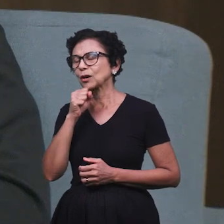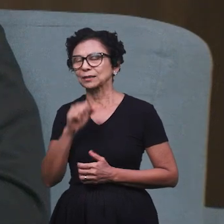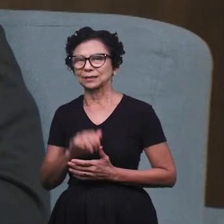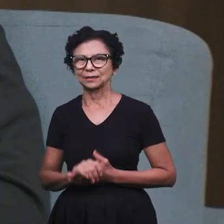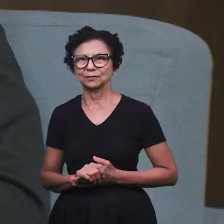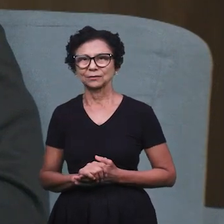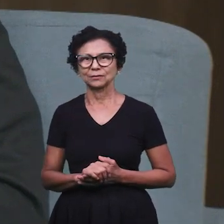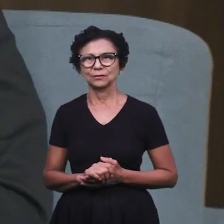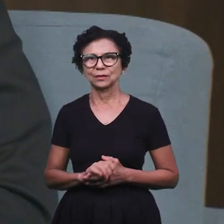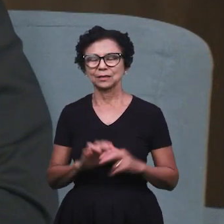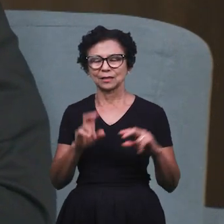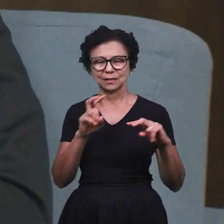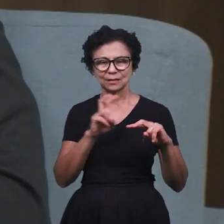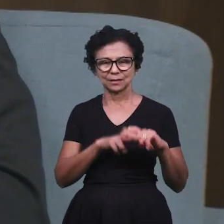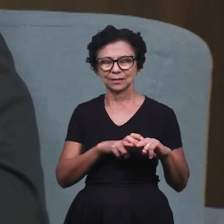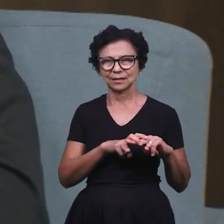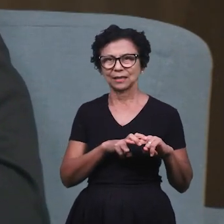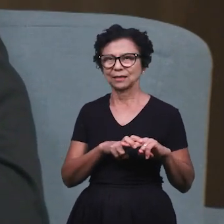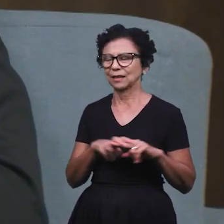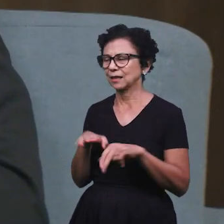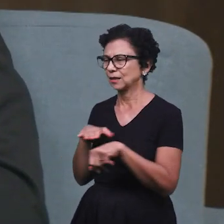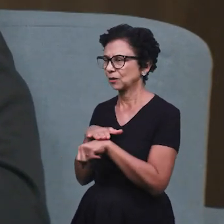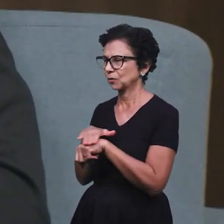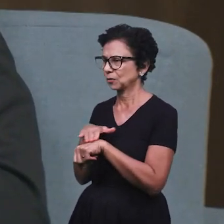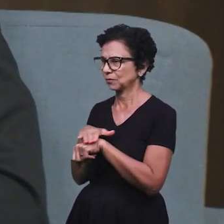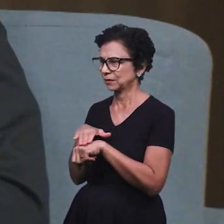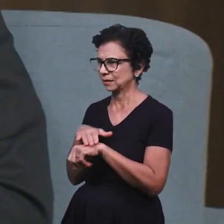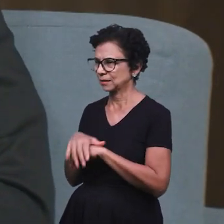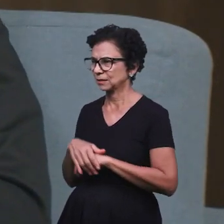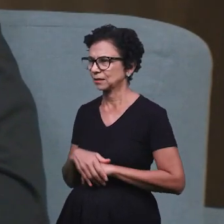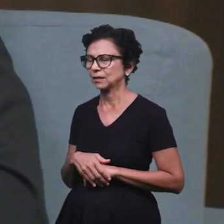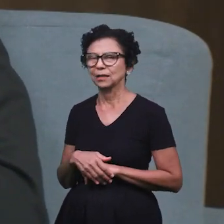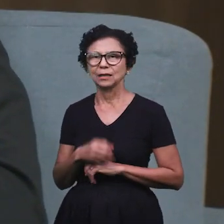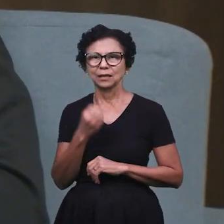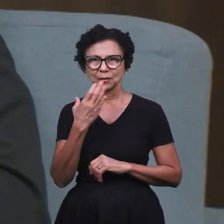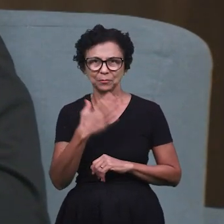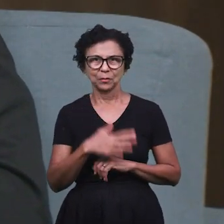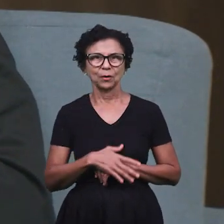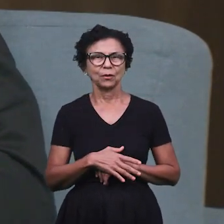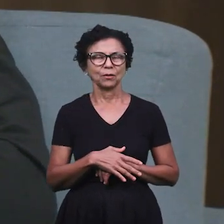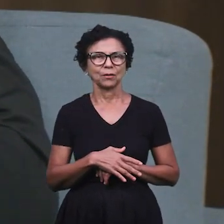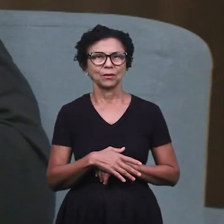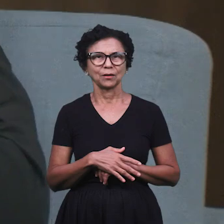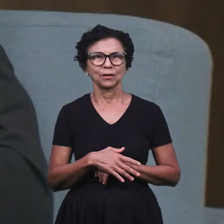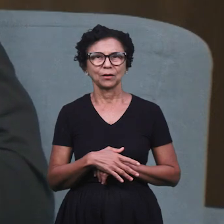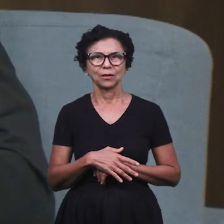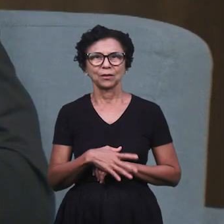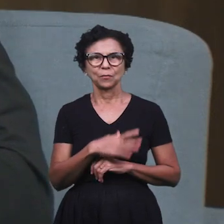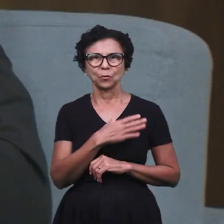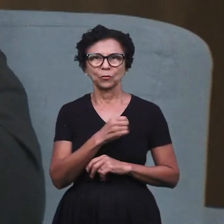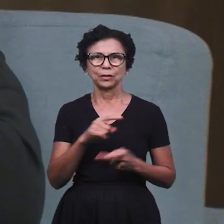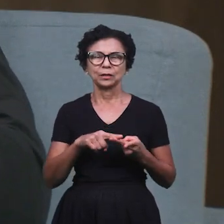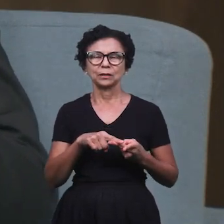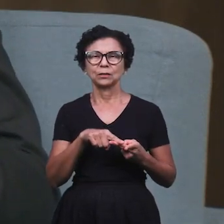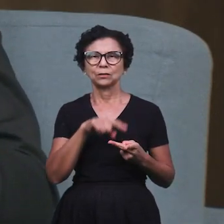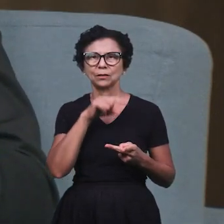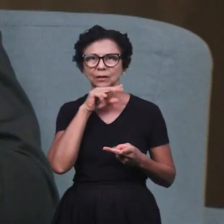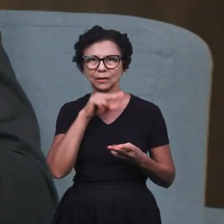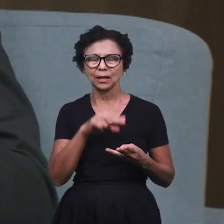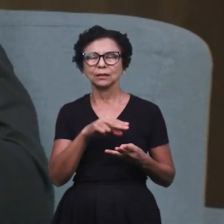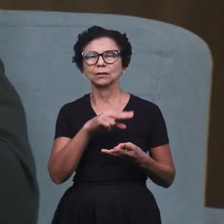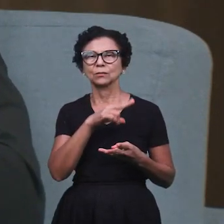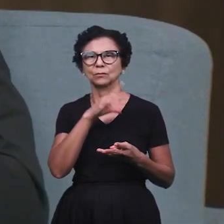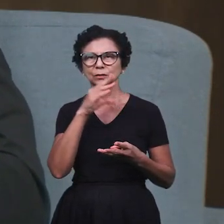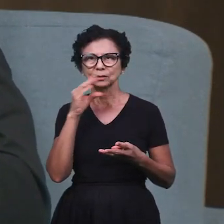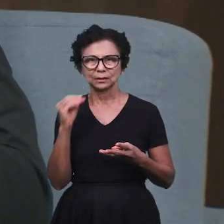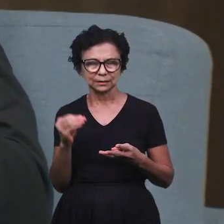para o neto, para o filho, para o adolescente, para o jovem. Isso gera alguma coisa